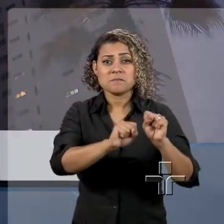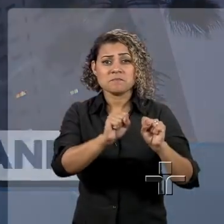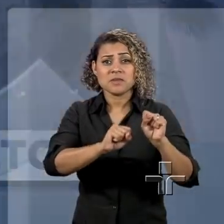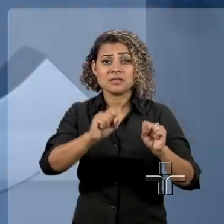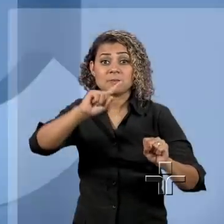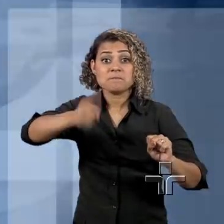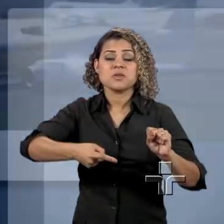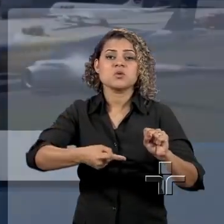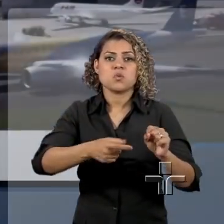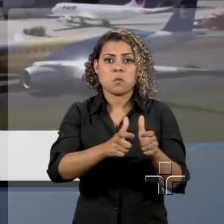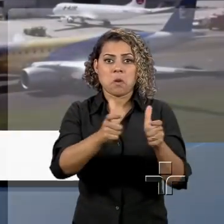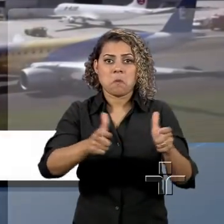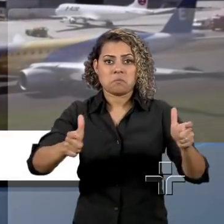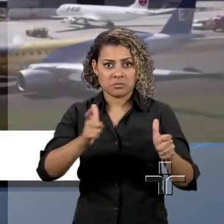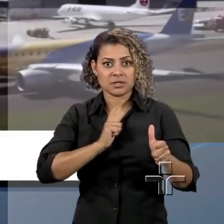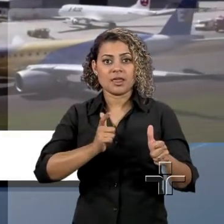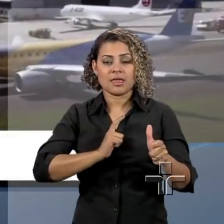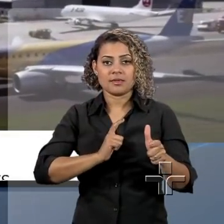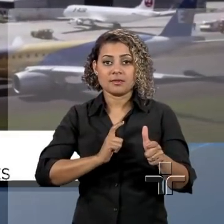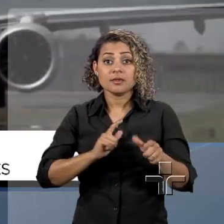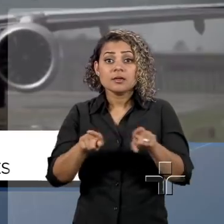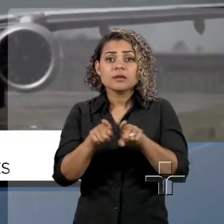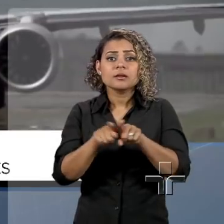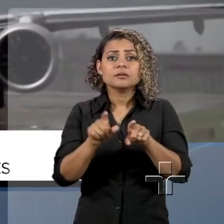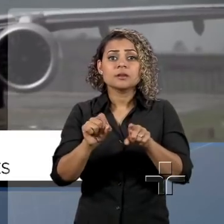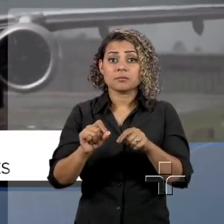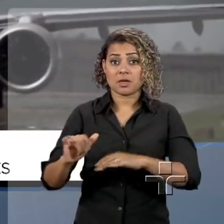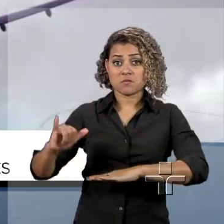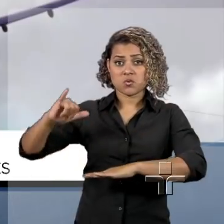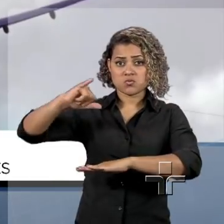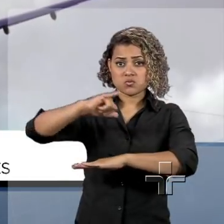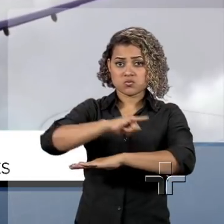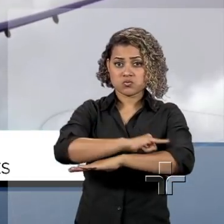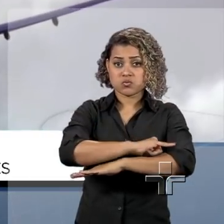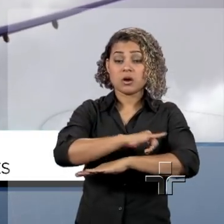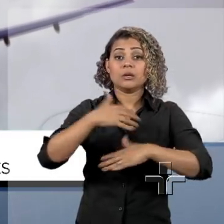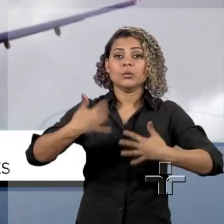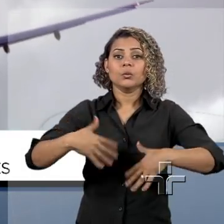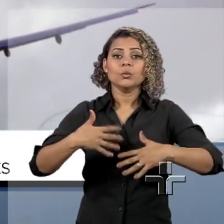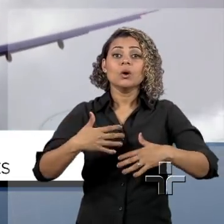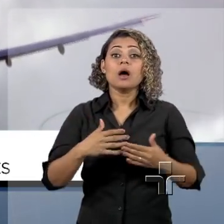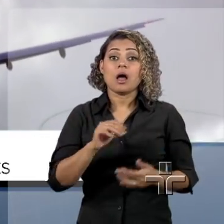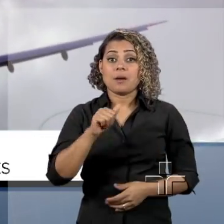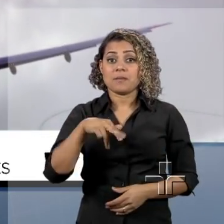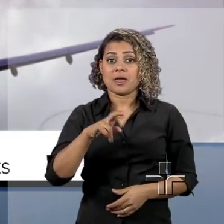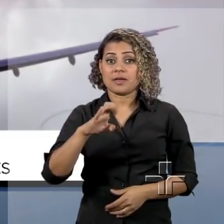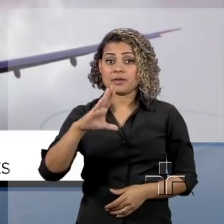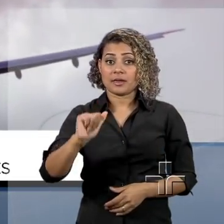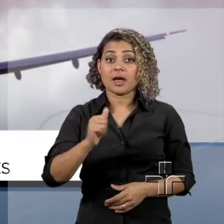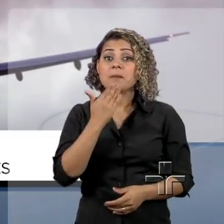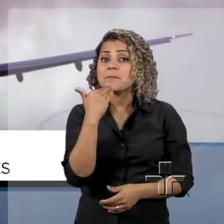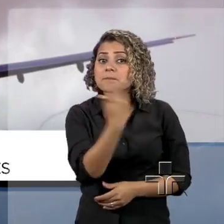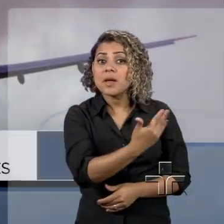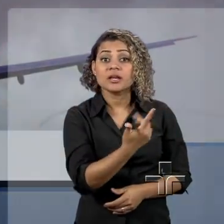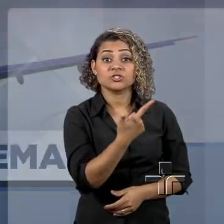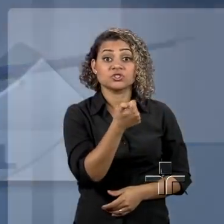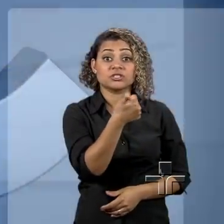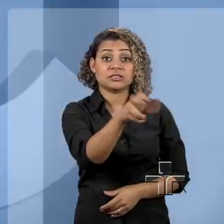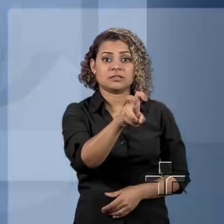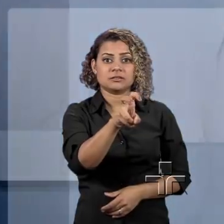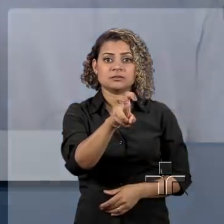Brasil. Companhia American Airlines encomenda 15 jatos de passageiros da